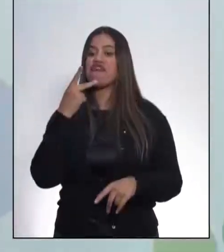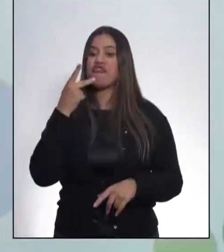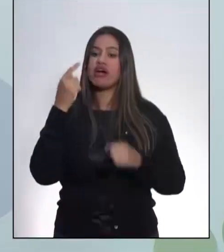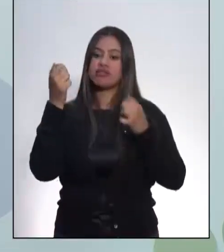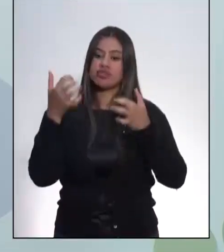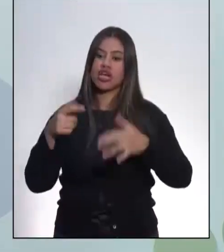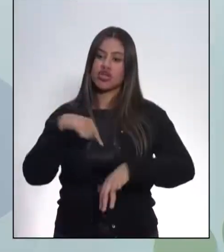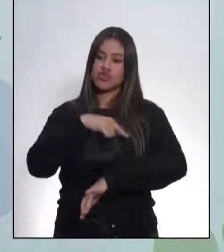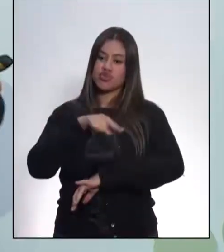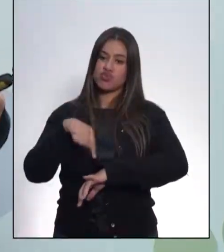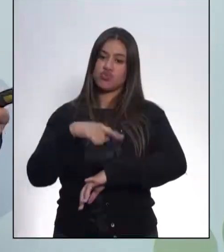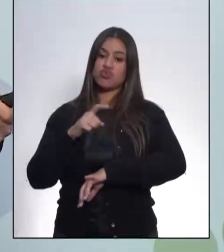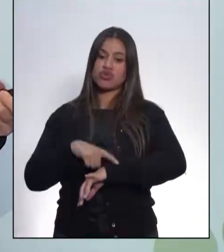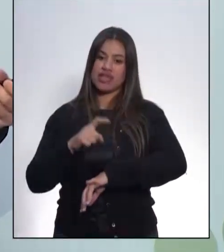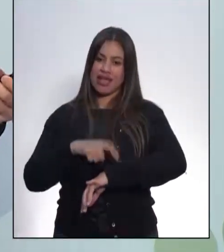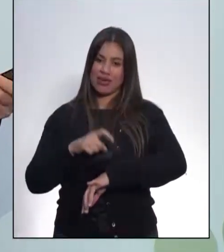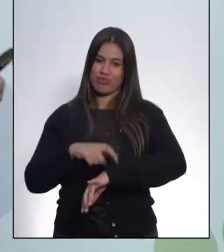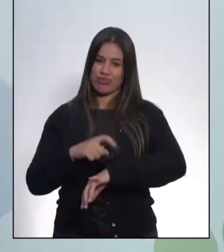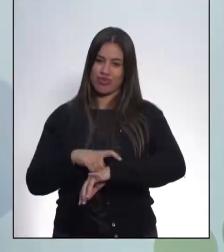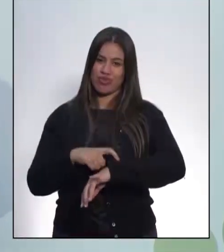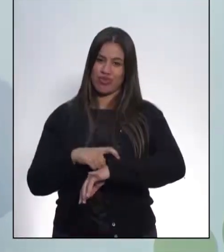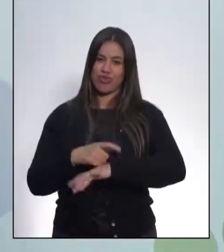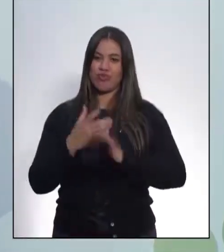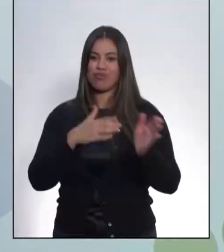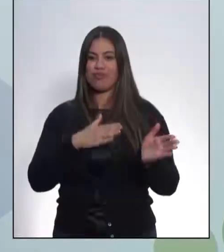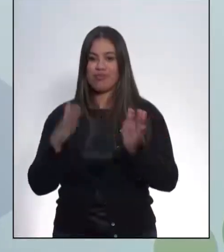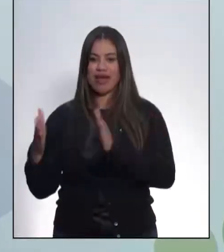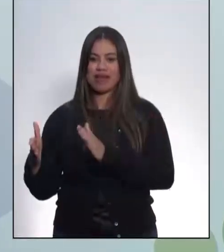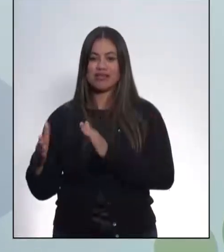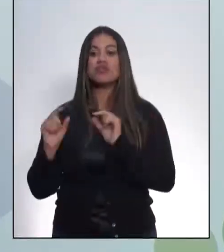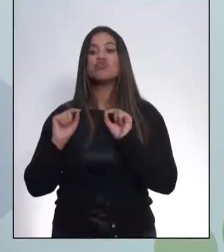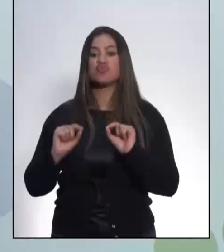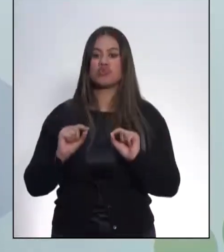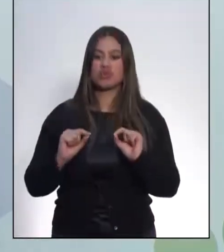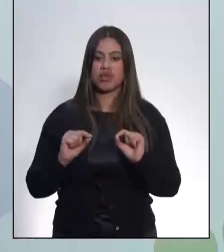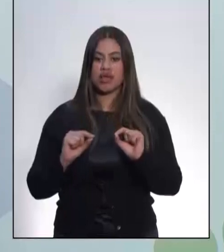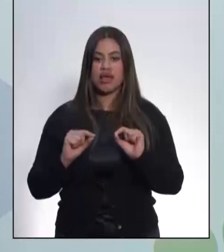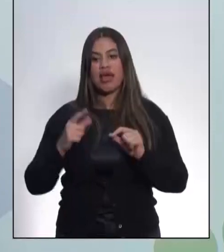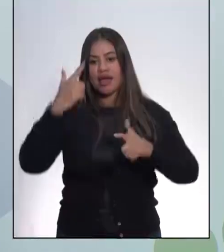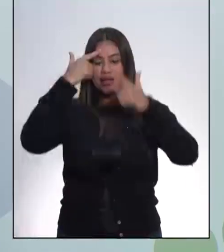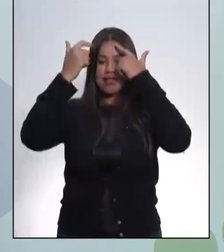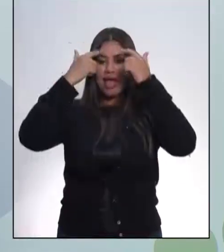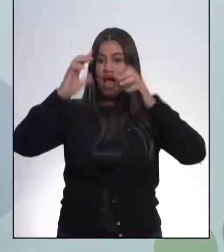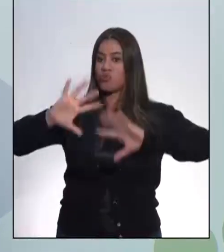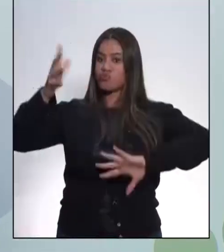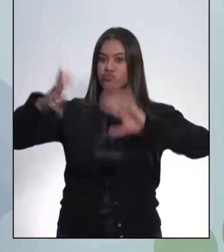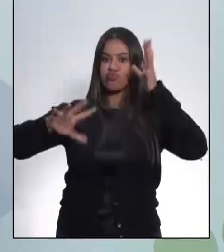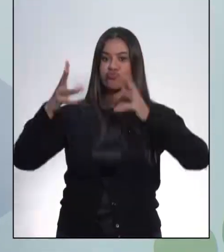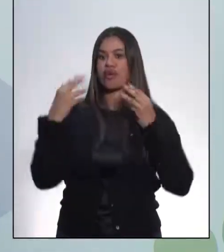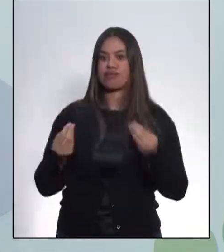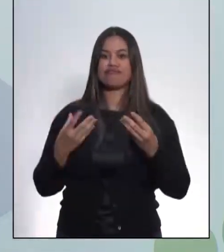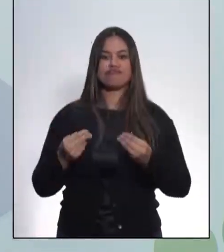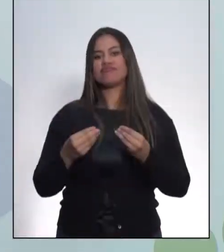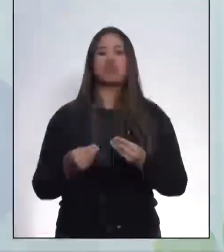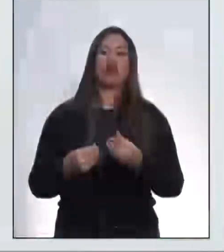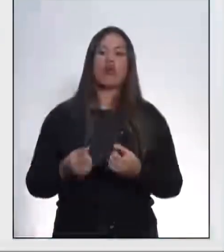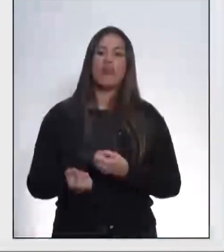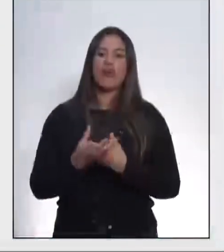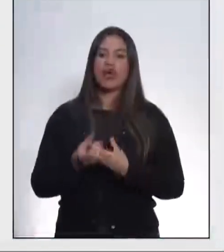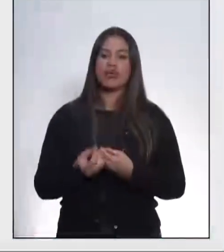de amadas, falou de mortos. O tempo está passando. E aí qual é a ideia? A ideia é que tem muita coisa girando. Olha aí o poeminha. Olha o que aconteceu no